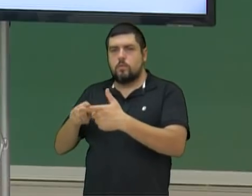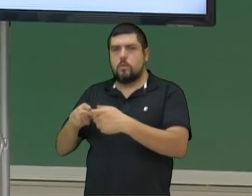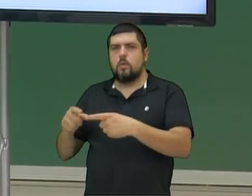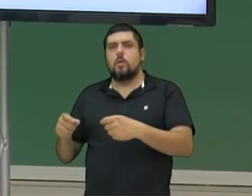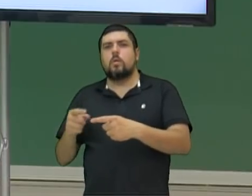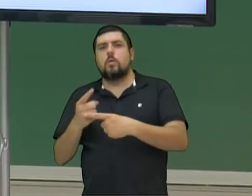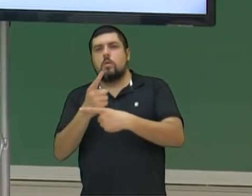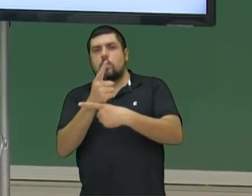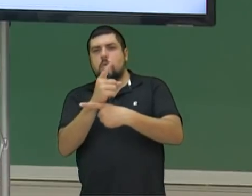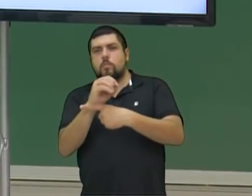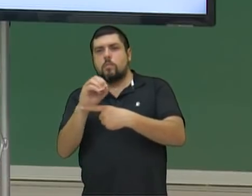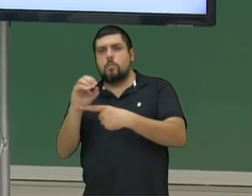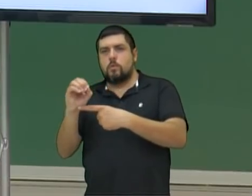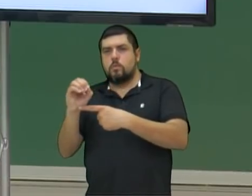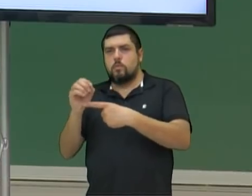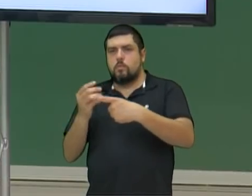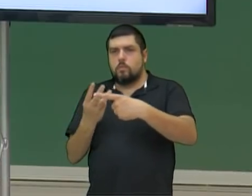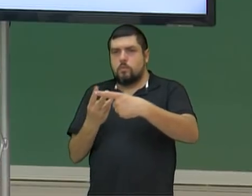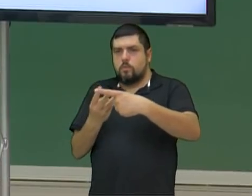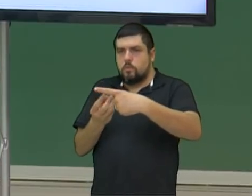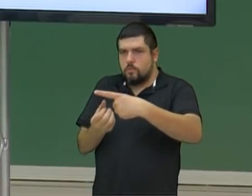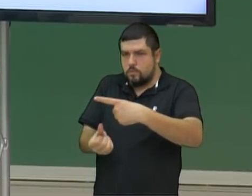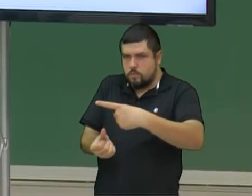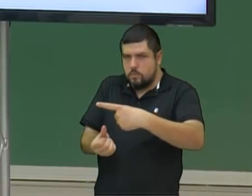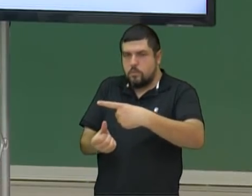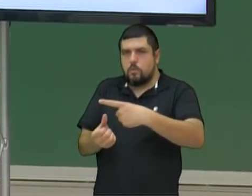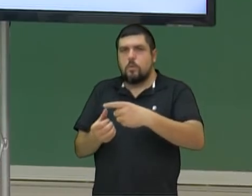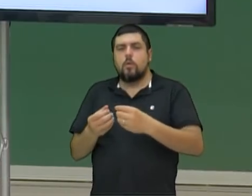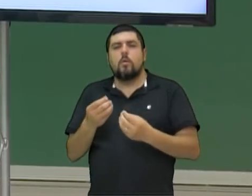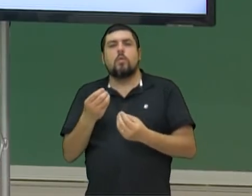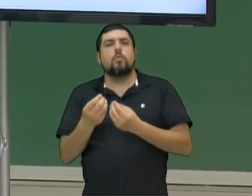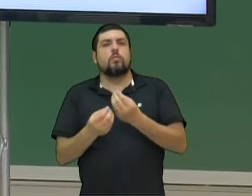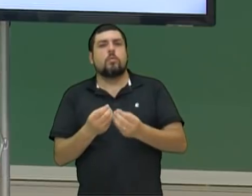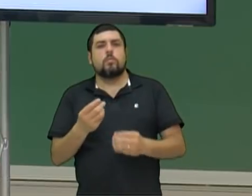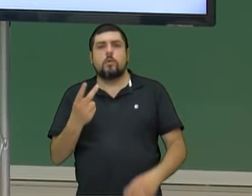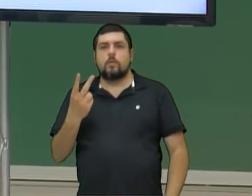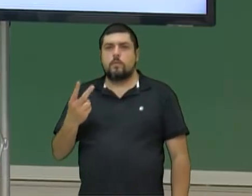por 36, eu tenho lá aproximadamente